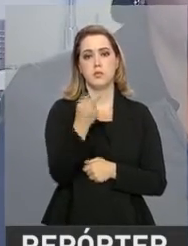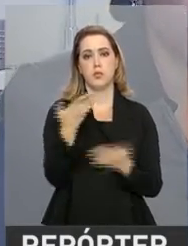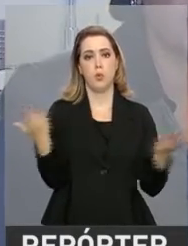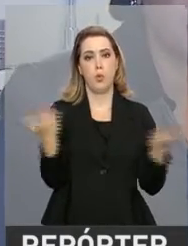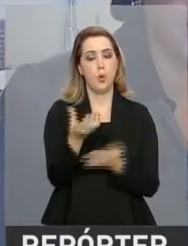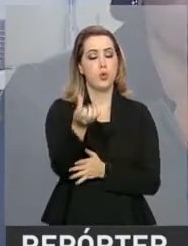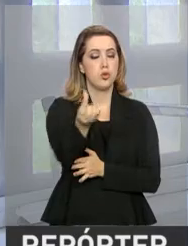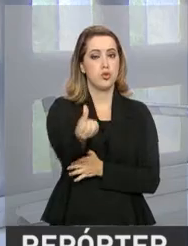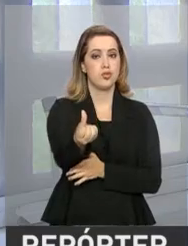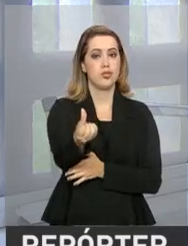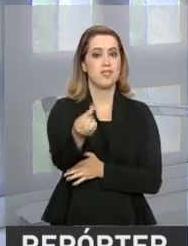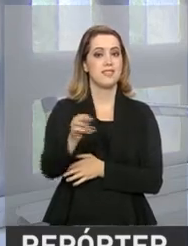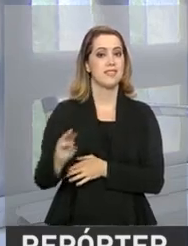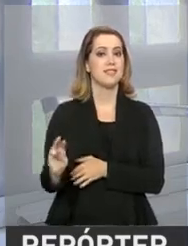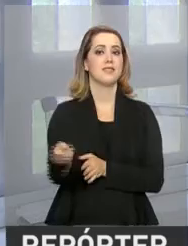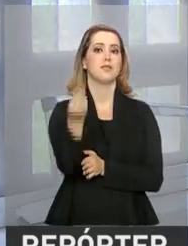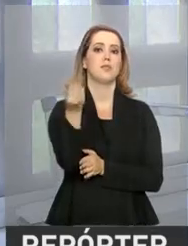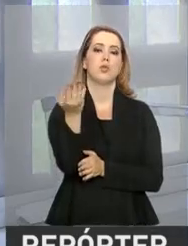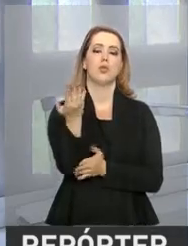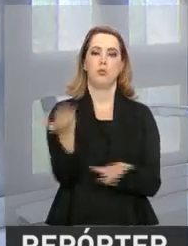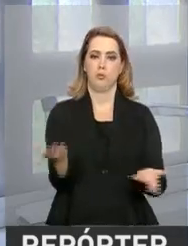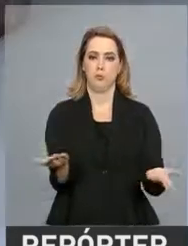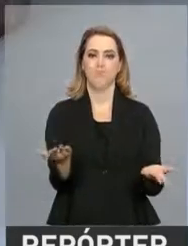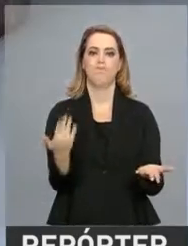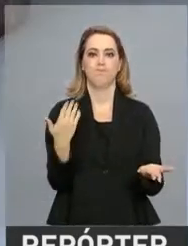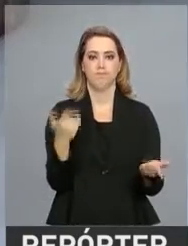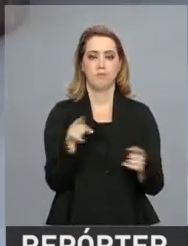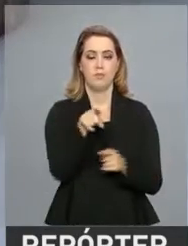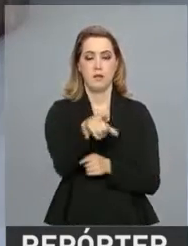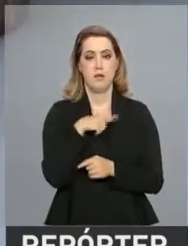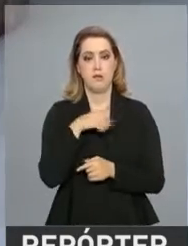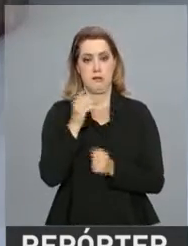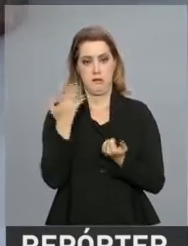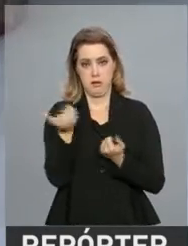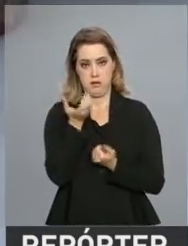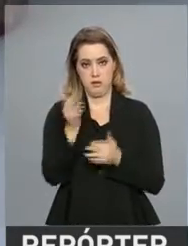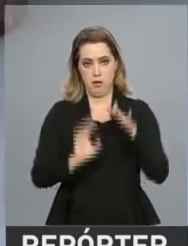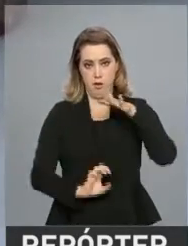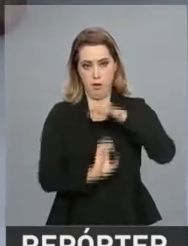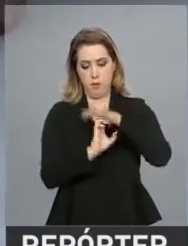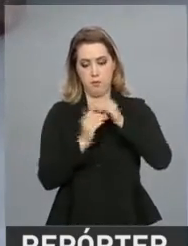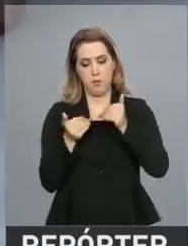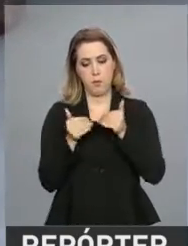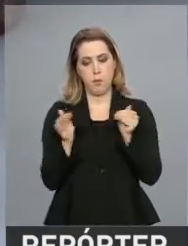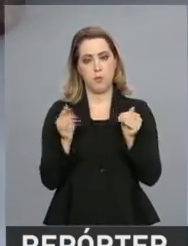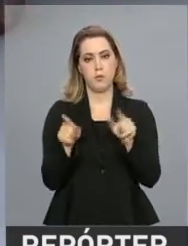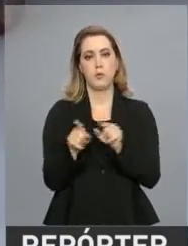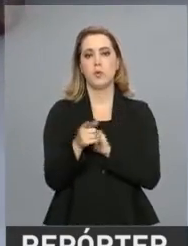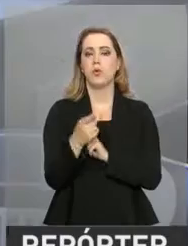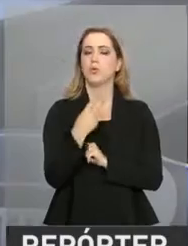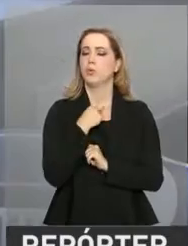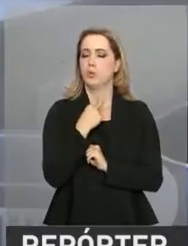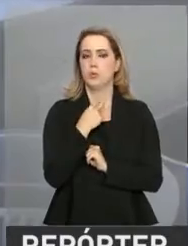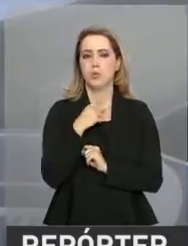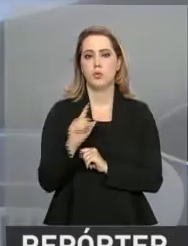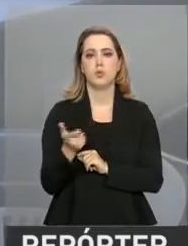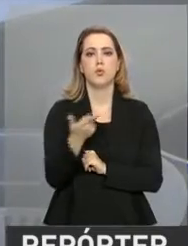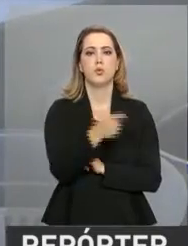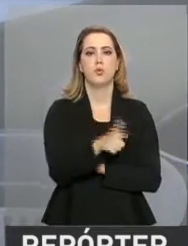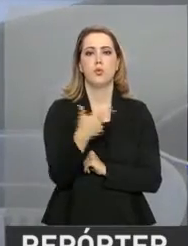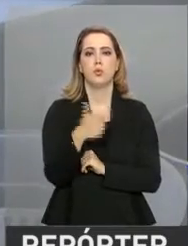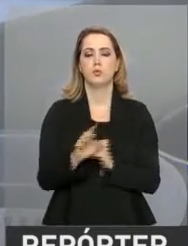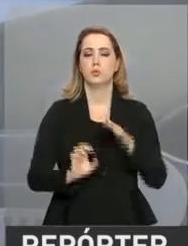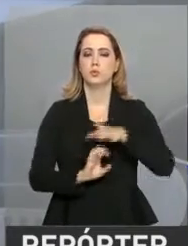seis milhões e meio para ser um microempreendedor individual não pode ter participação em outra empresa e o